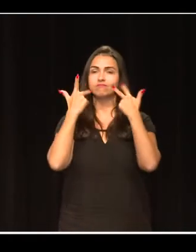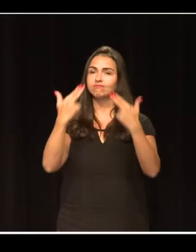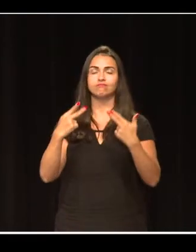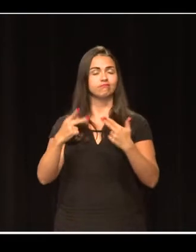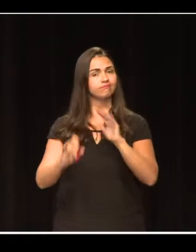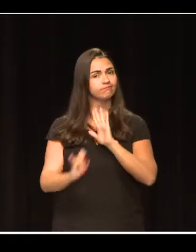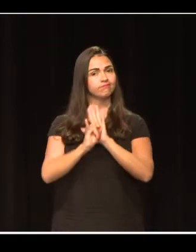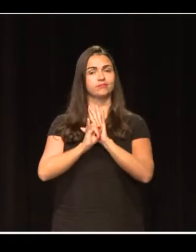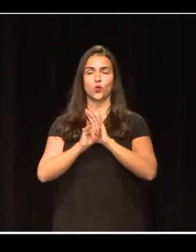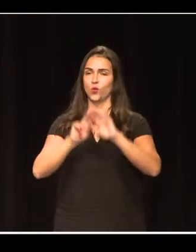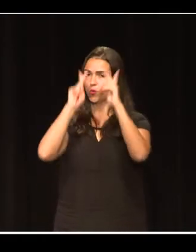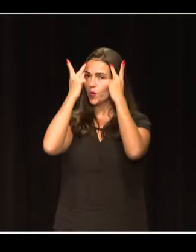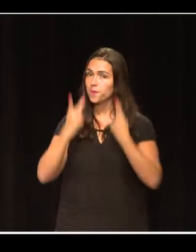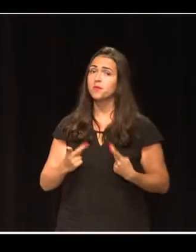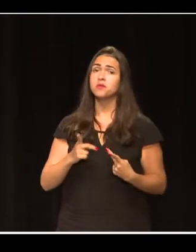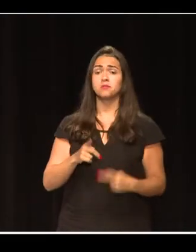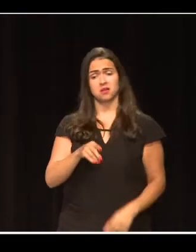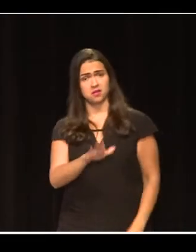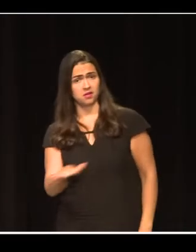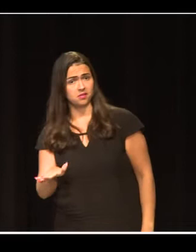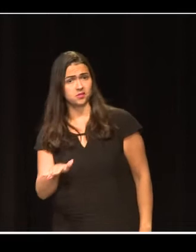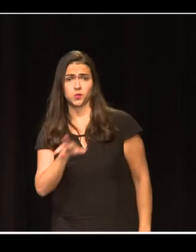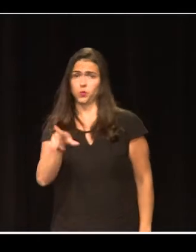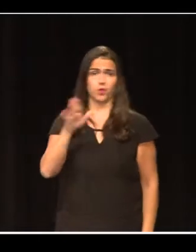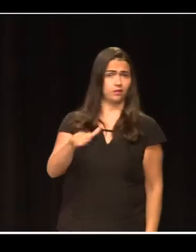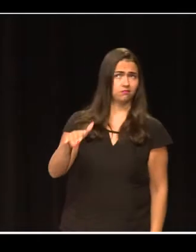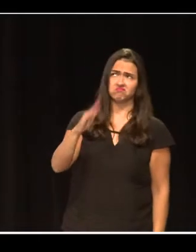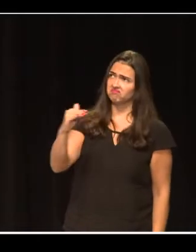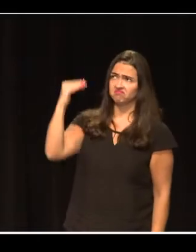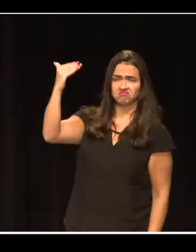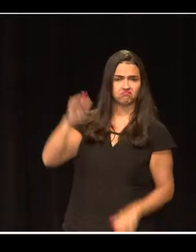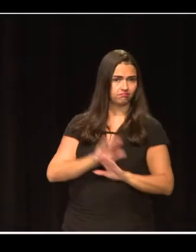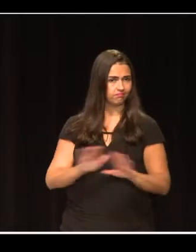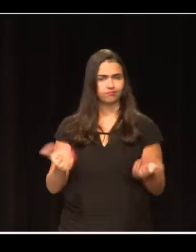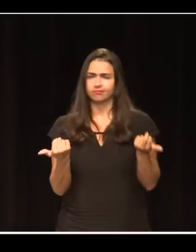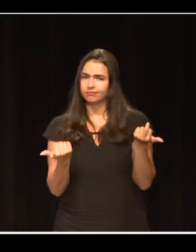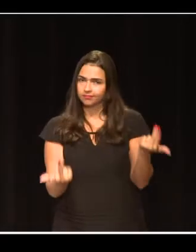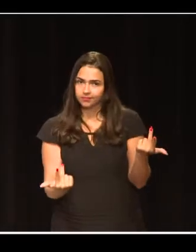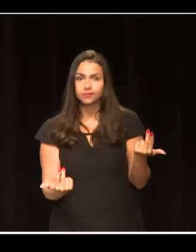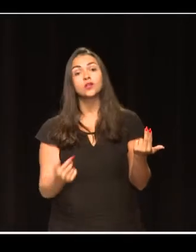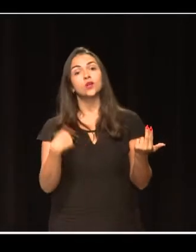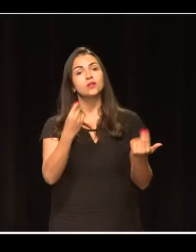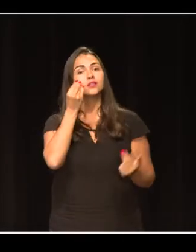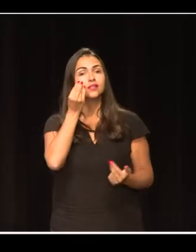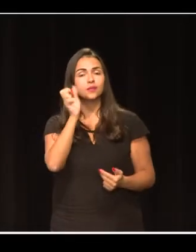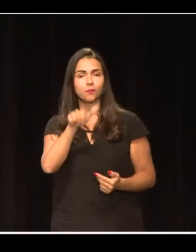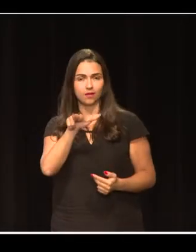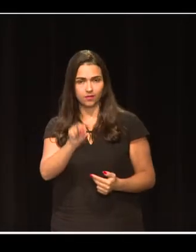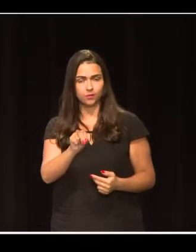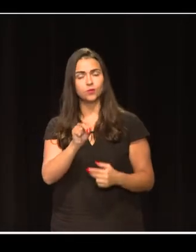né, quer seja criança ou não, e aí por isso a gente busca também, junto com os alunos das turmas que a